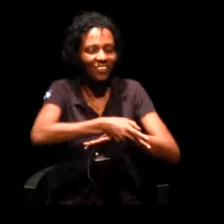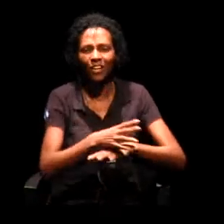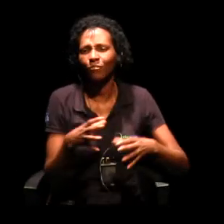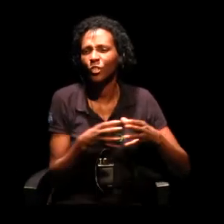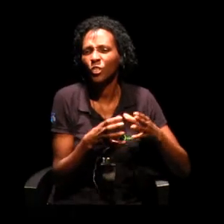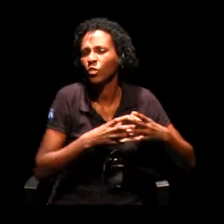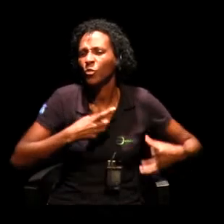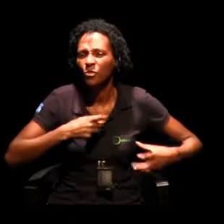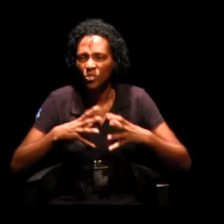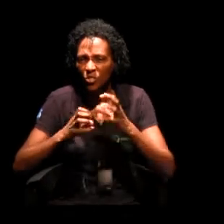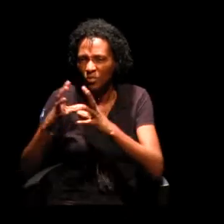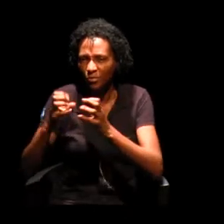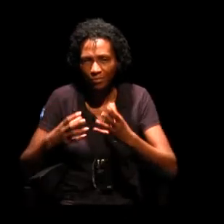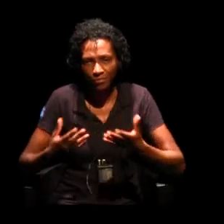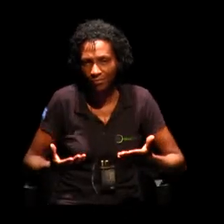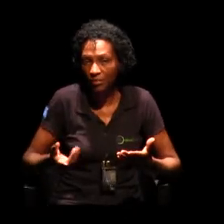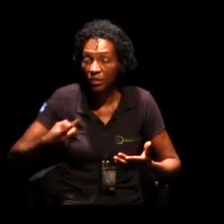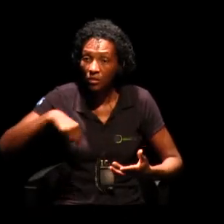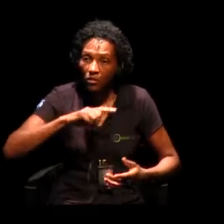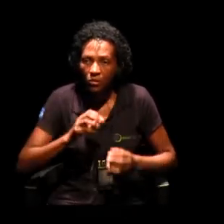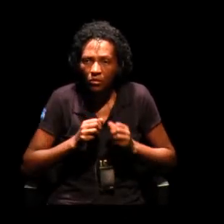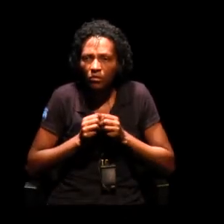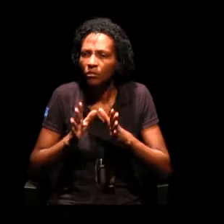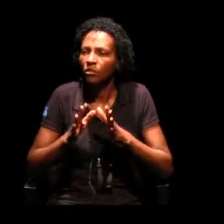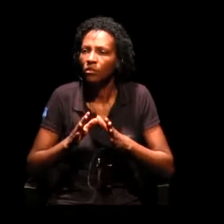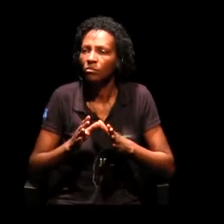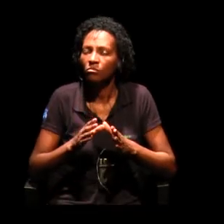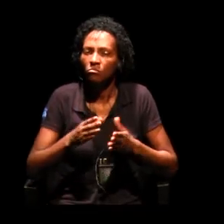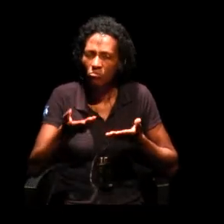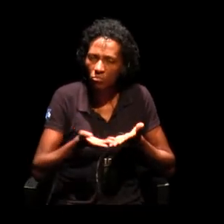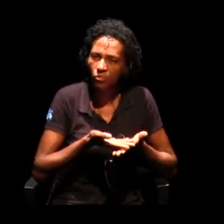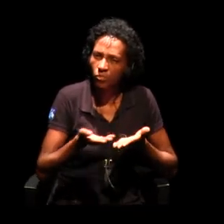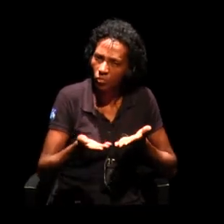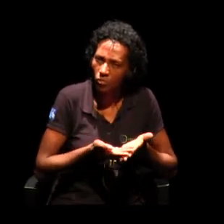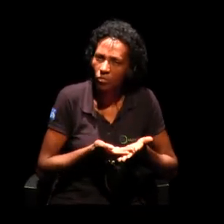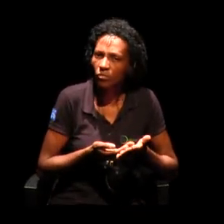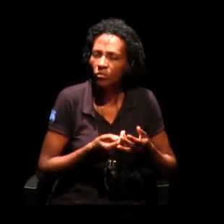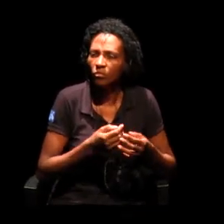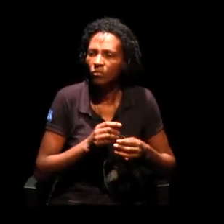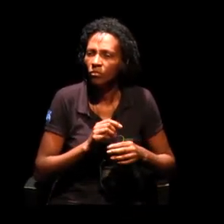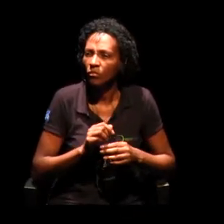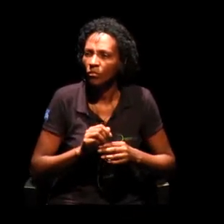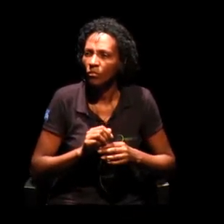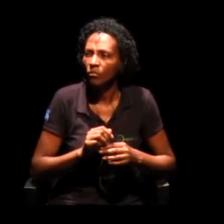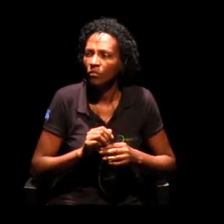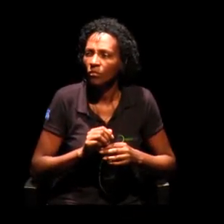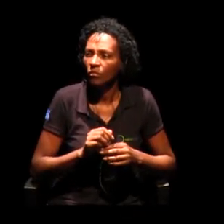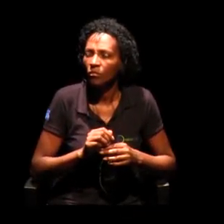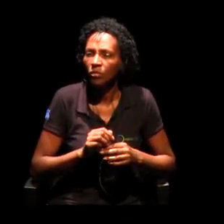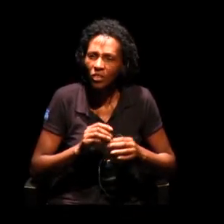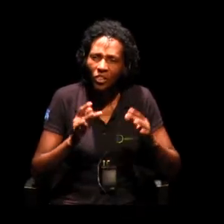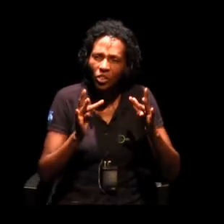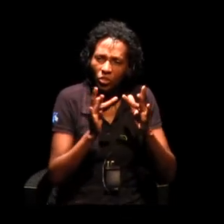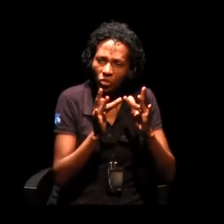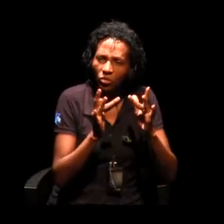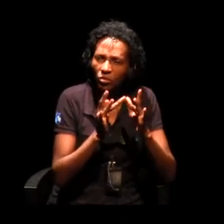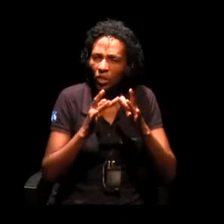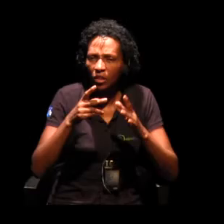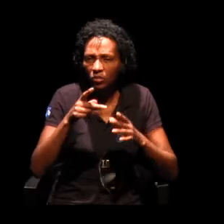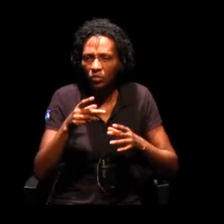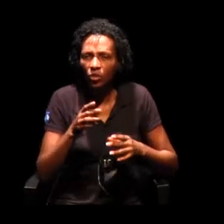que os jovens eles entravam nas gangues. Então, nós começamos um processo